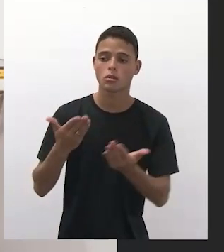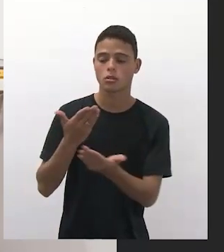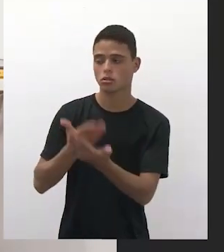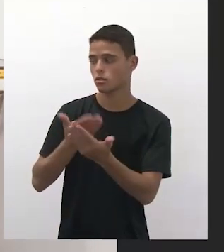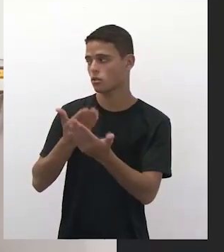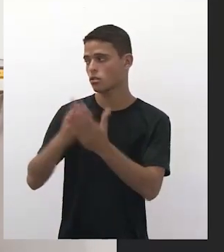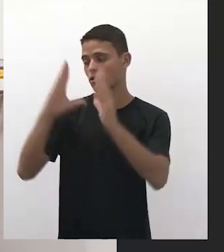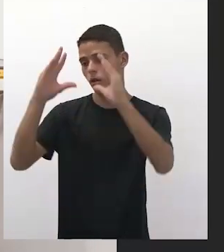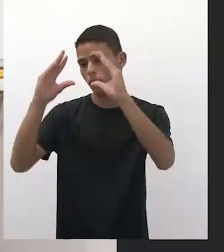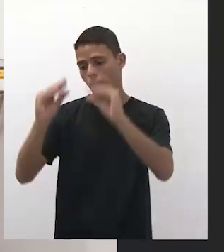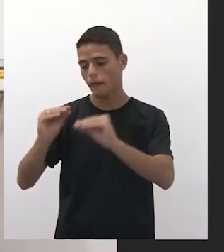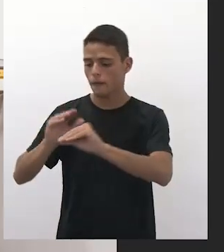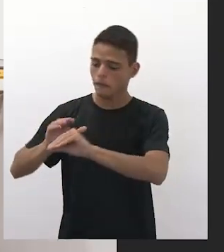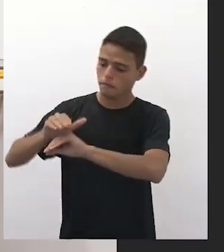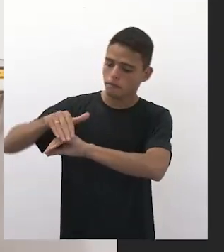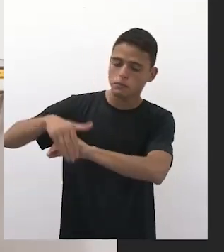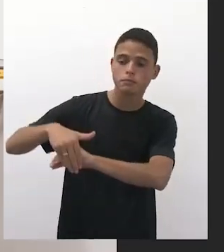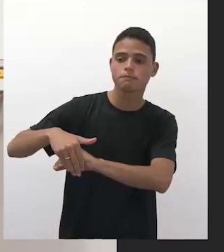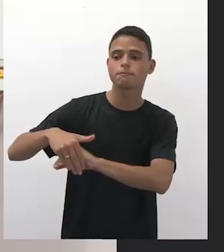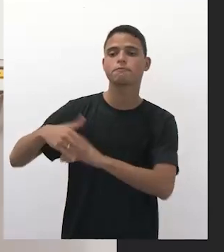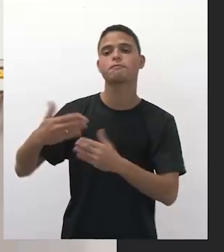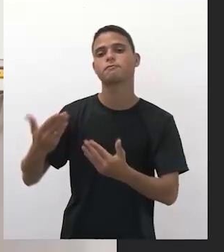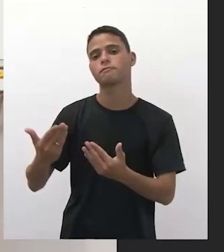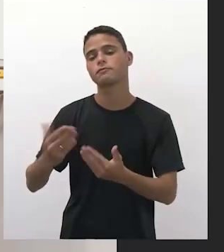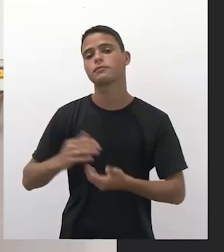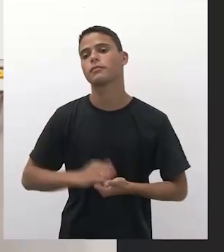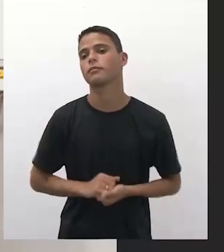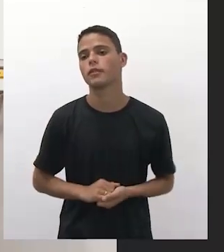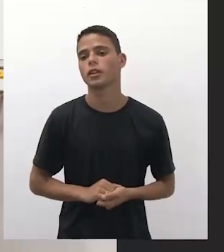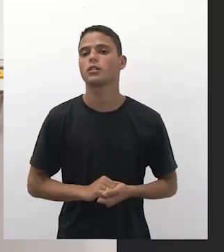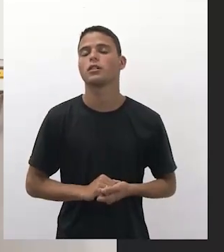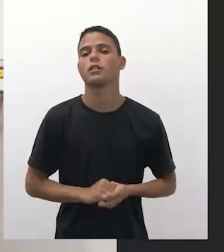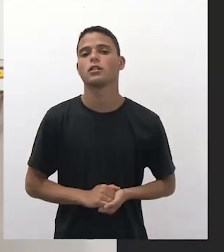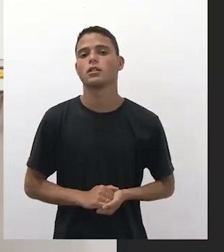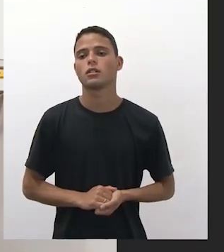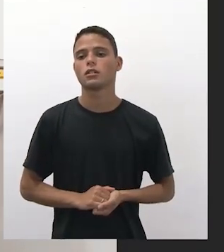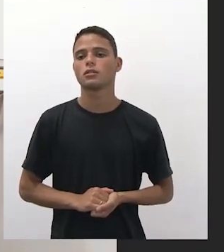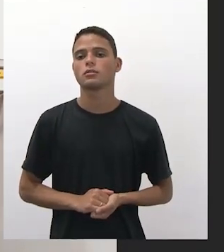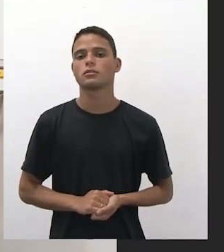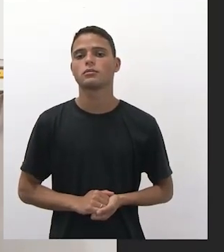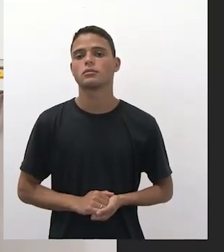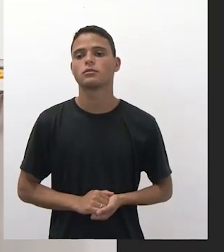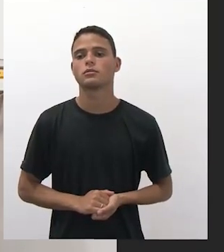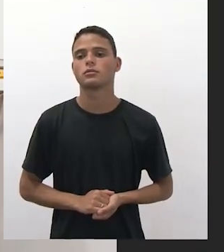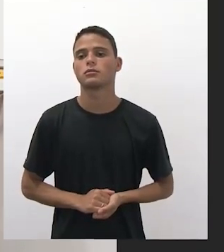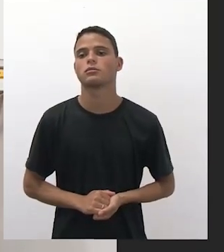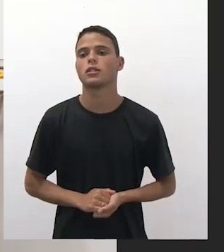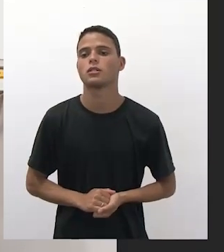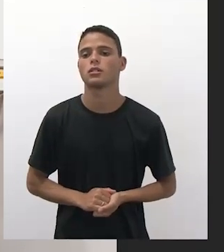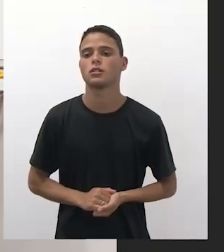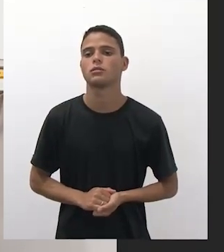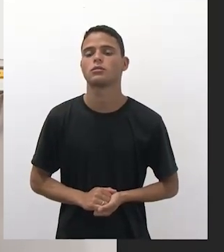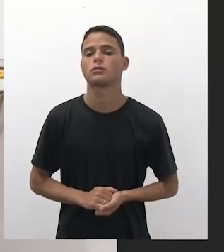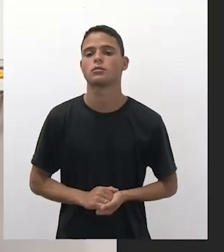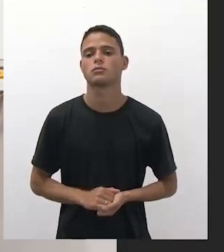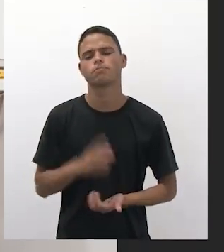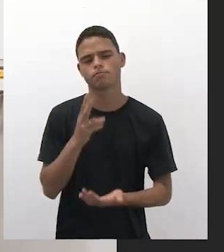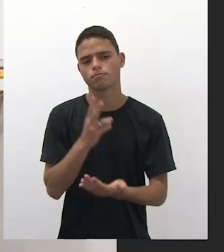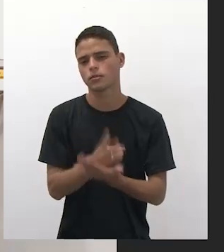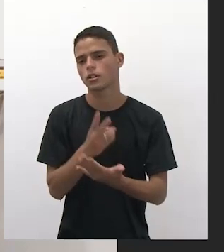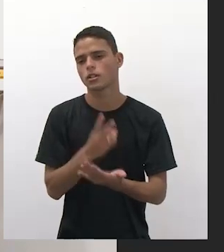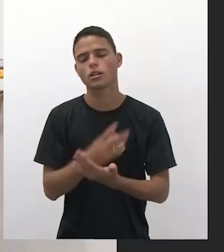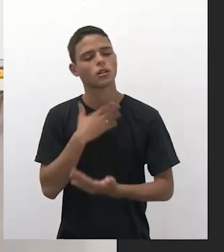ou fazer a minha transferência, ou estudar à noite para fazer magistério. E eu sempre fui muito apegada